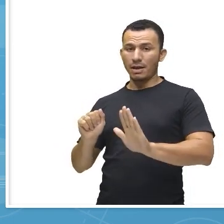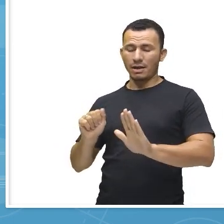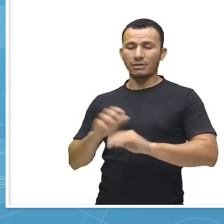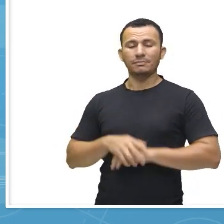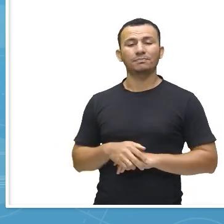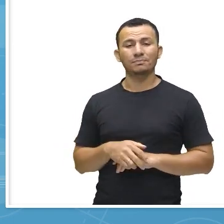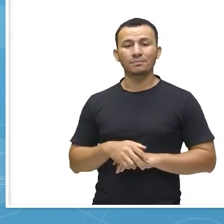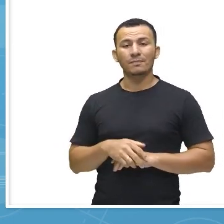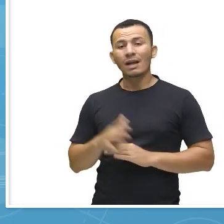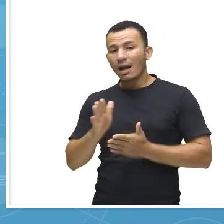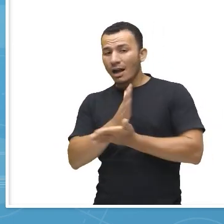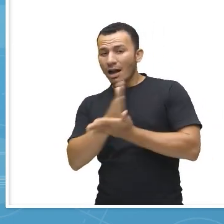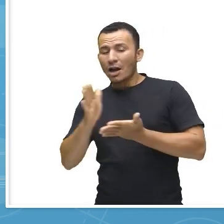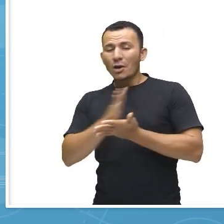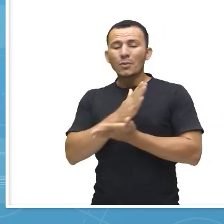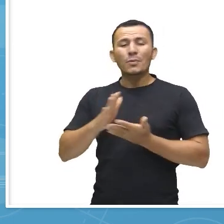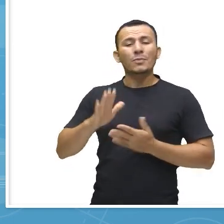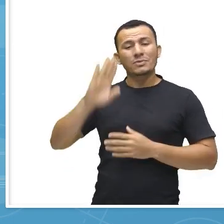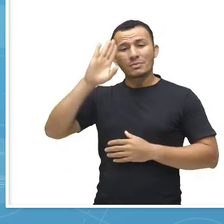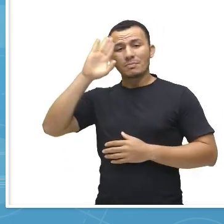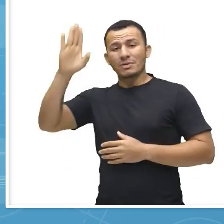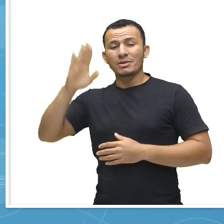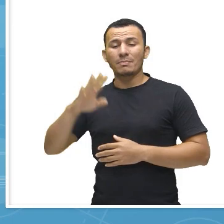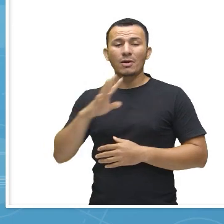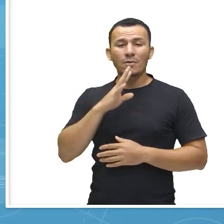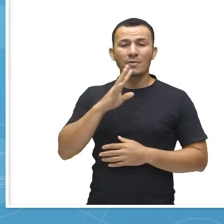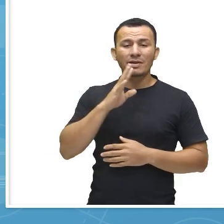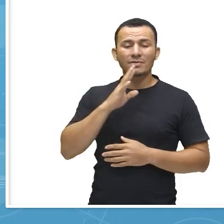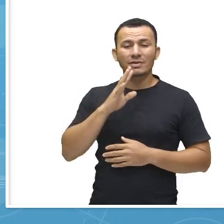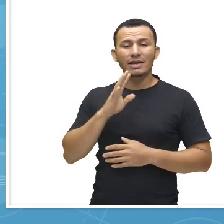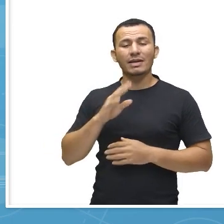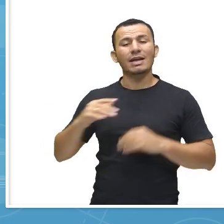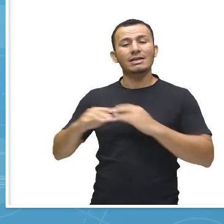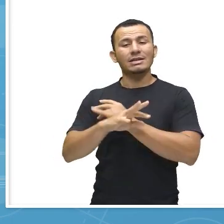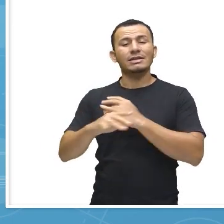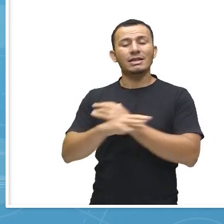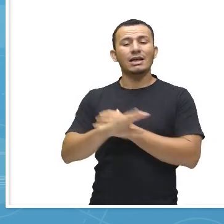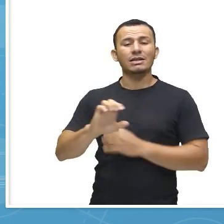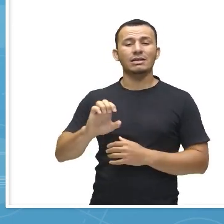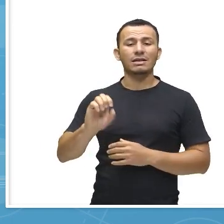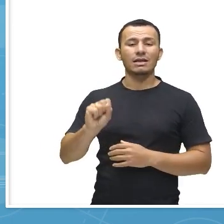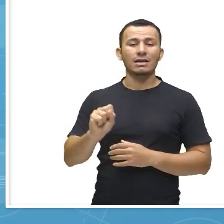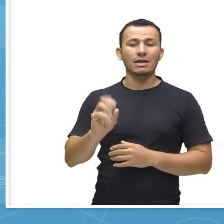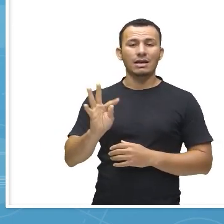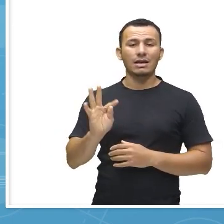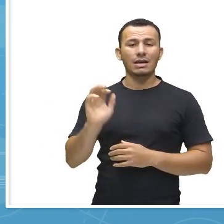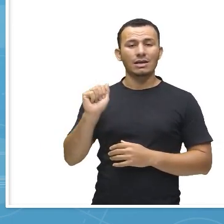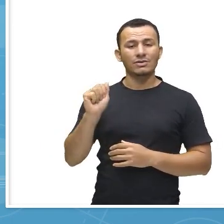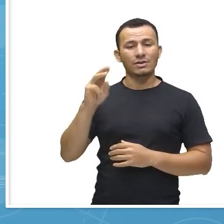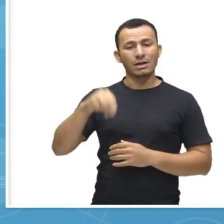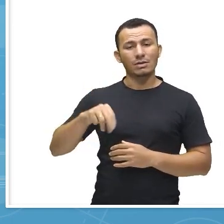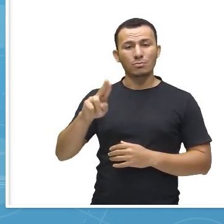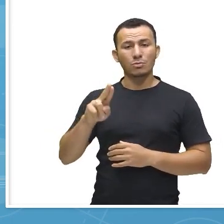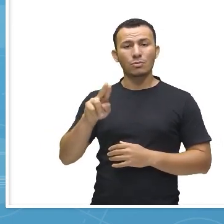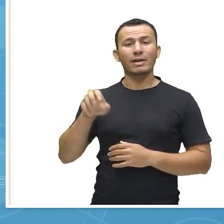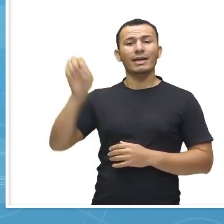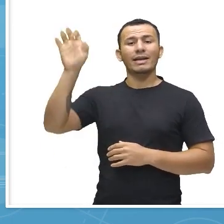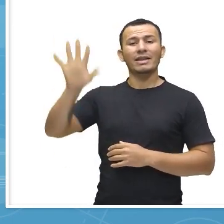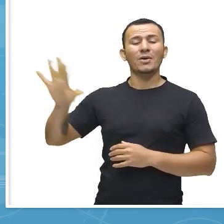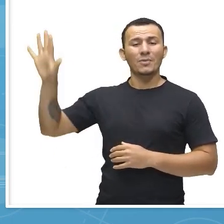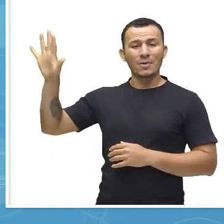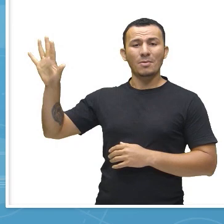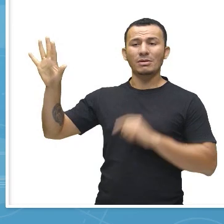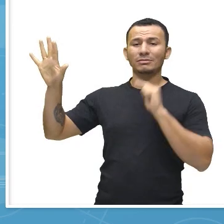acabam conhecendo mais a cidade de Istambul, que está na parte da Europa. Aqui, ó,